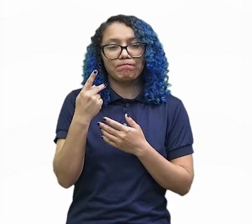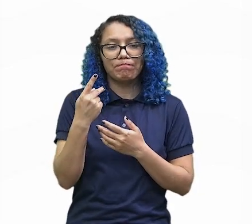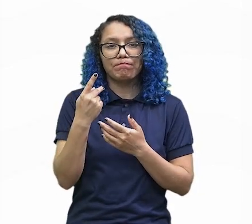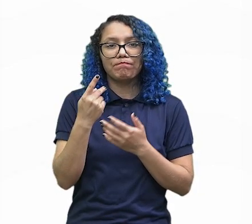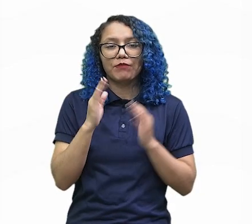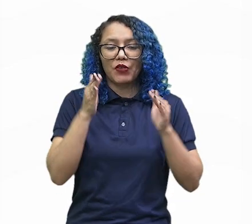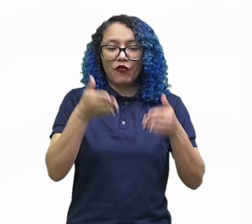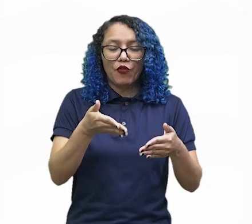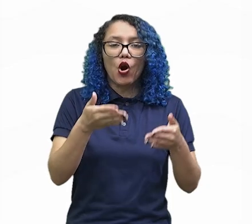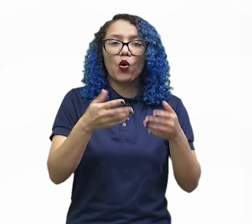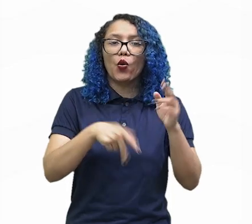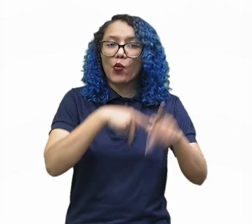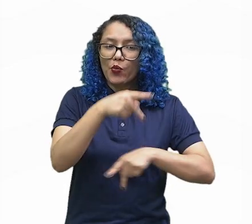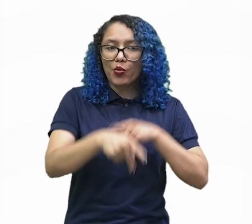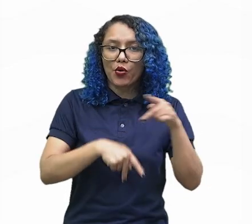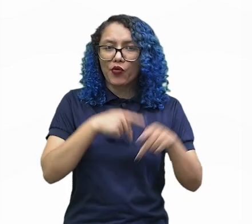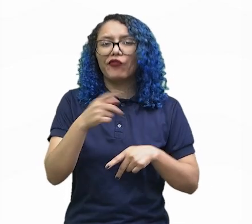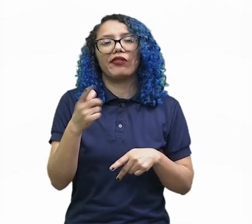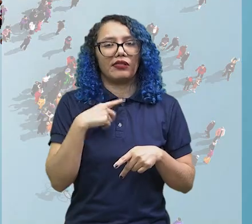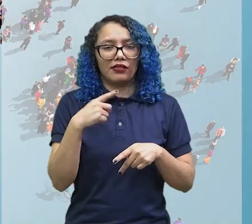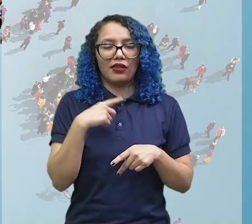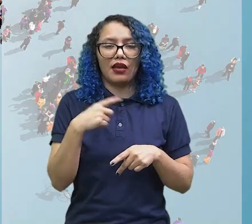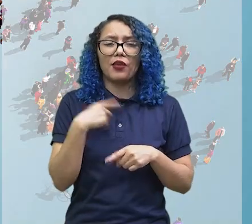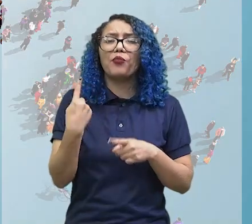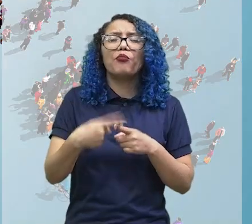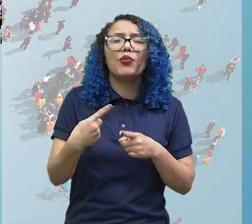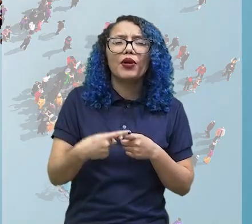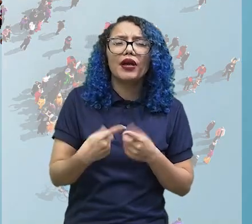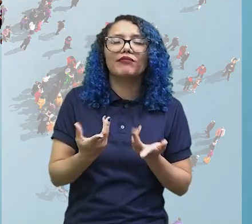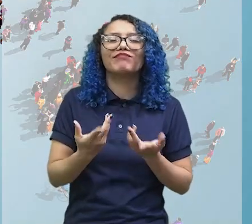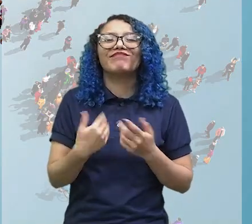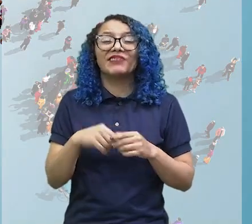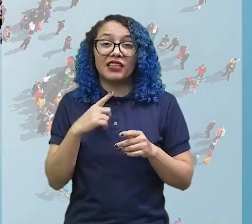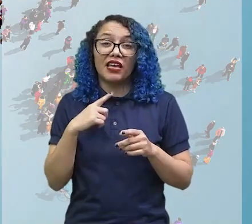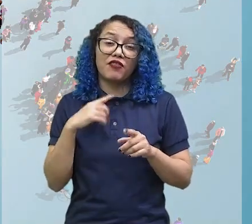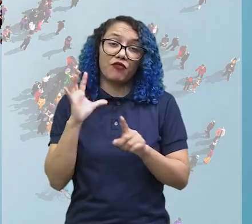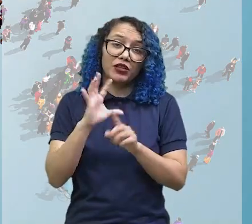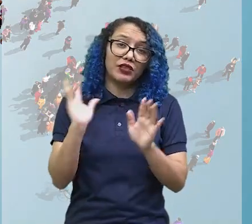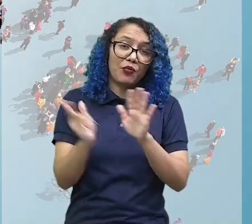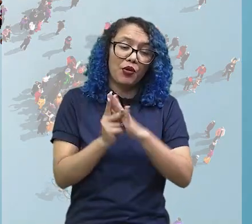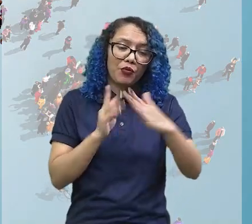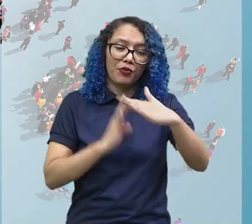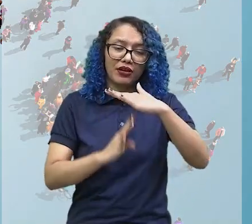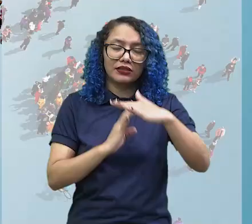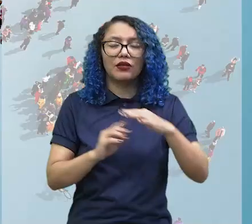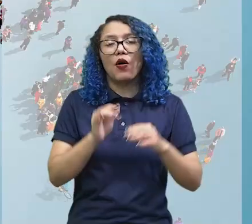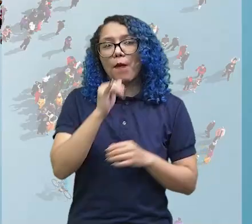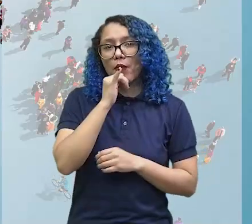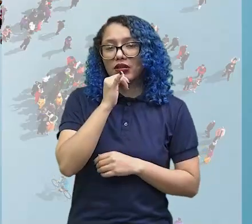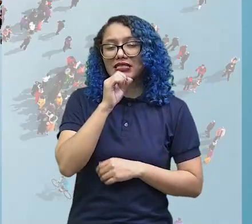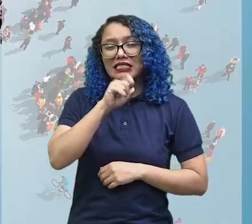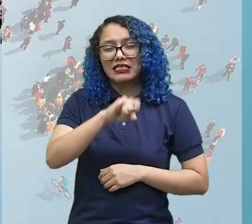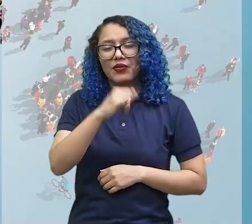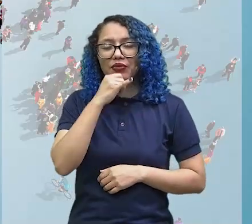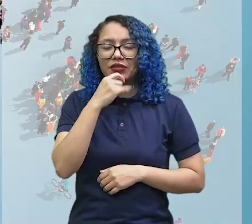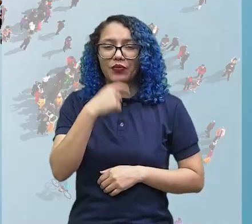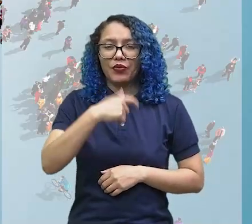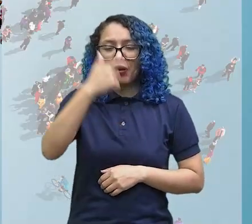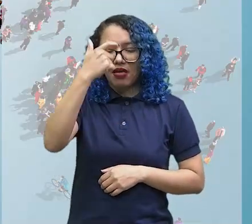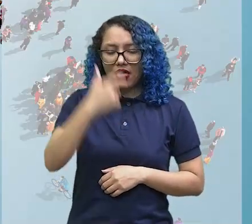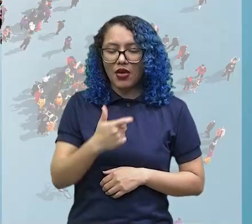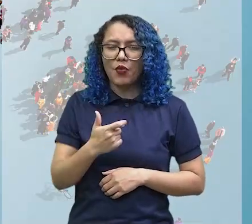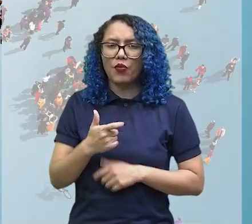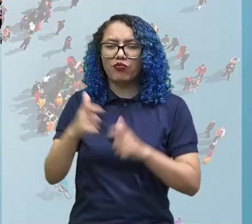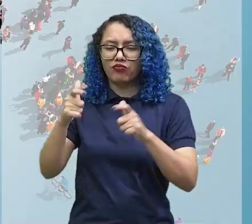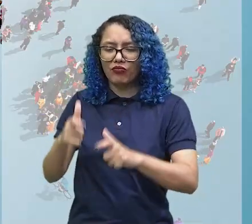observa principalmente por conta, né, desse processo de migração, onde Lógico, se eu estou num lugar em que